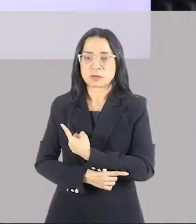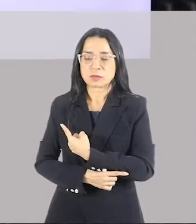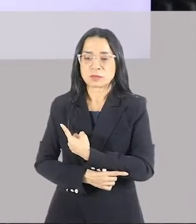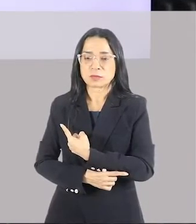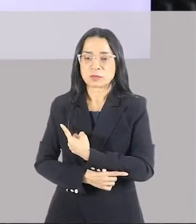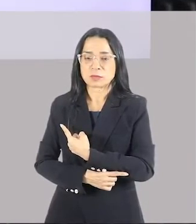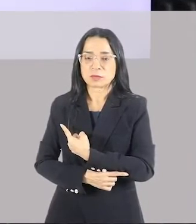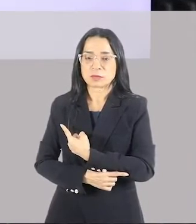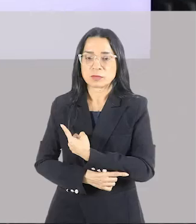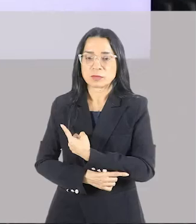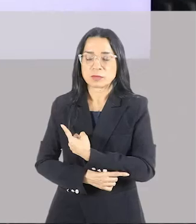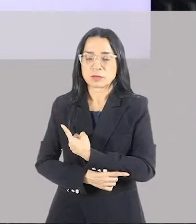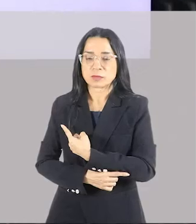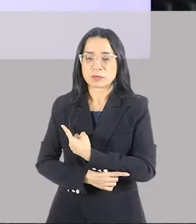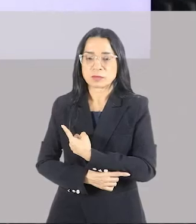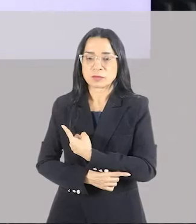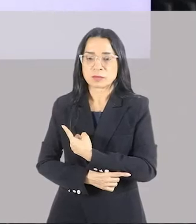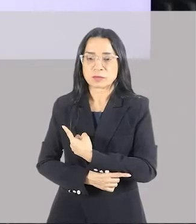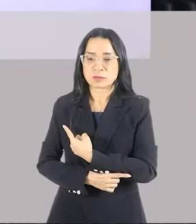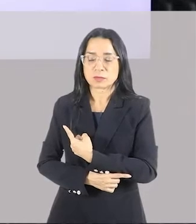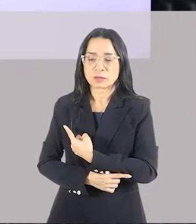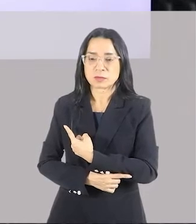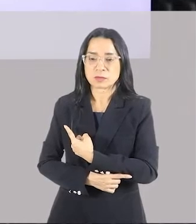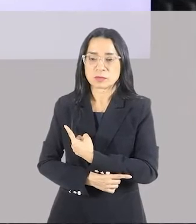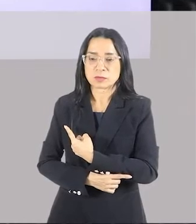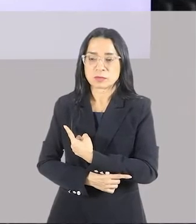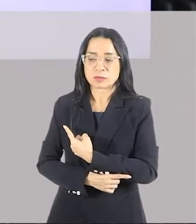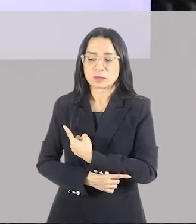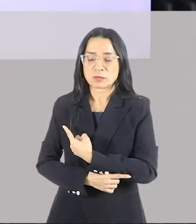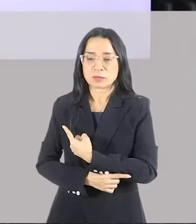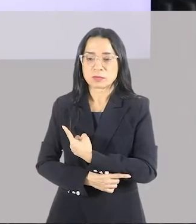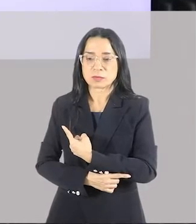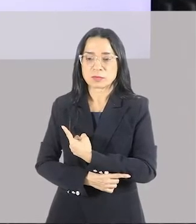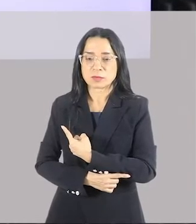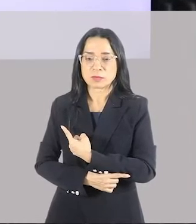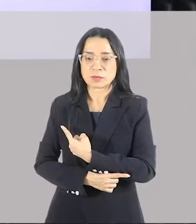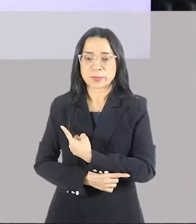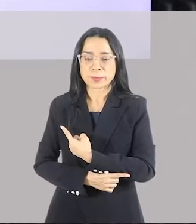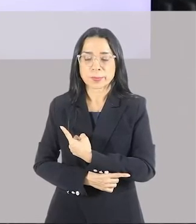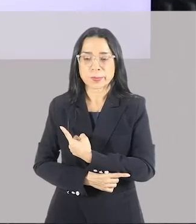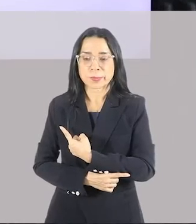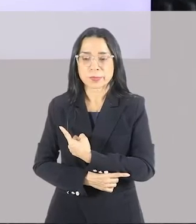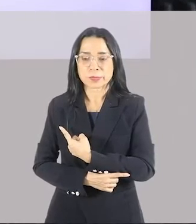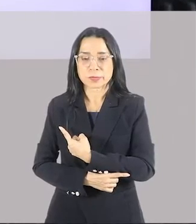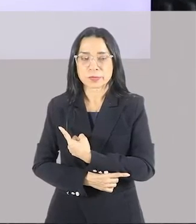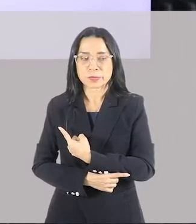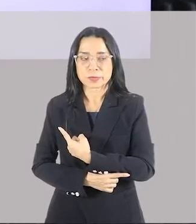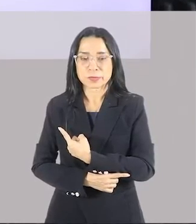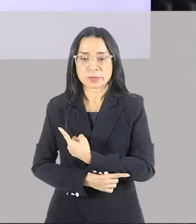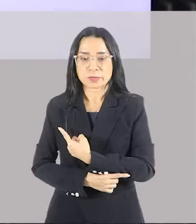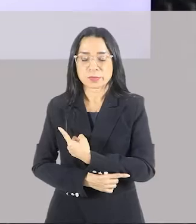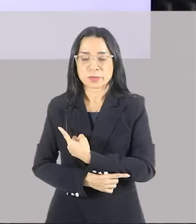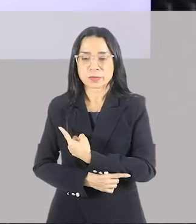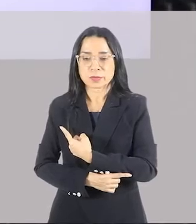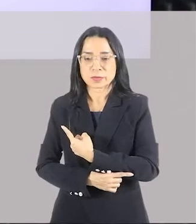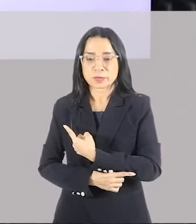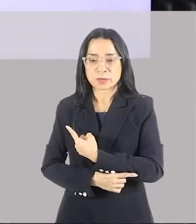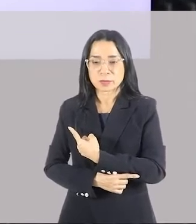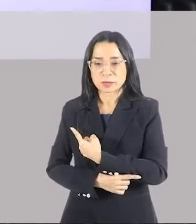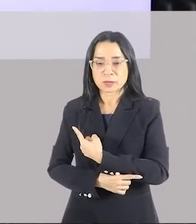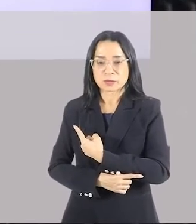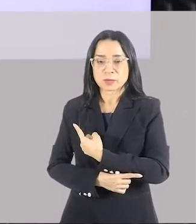é essencial. Portanto, diferentemente do que ocorre na concessão e na permissão, Na